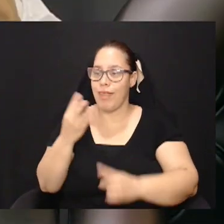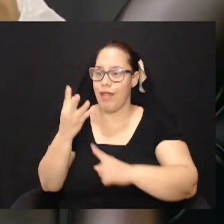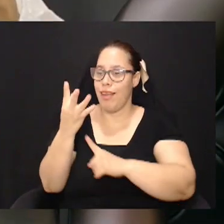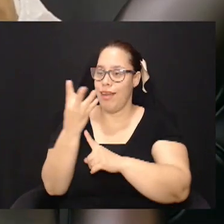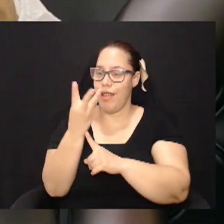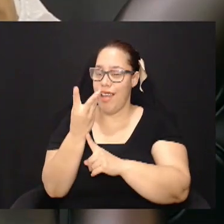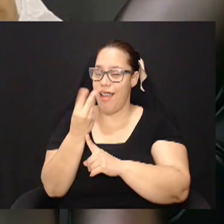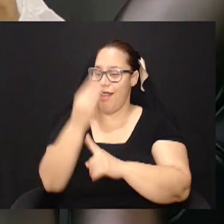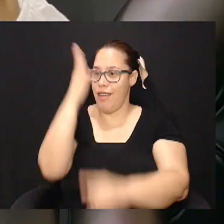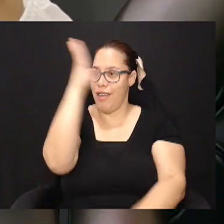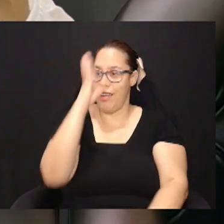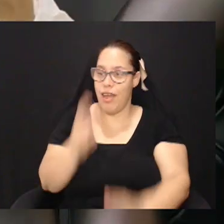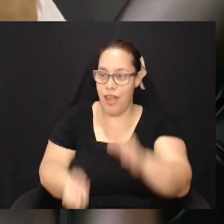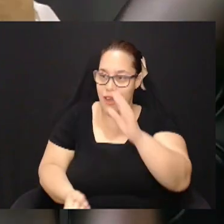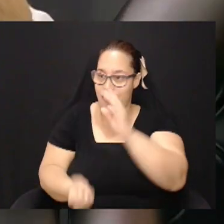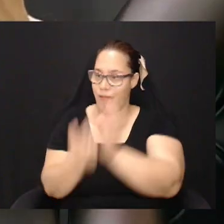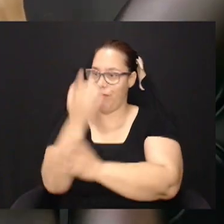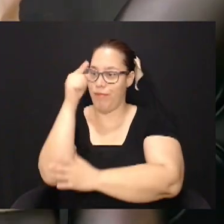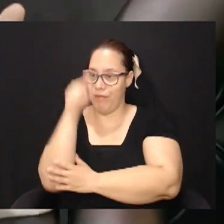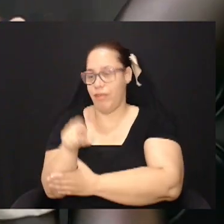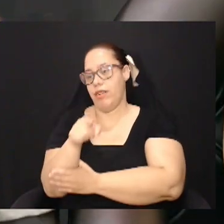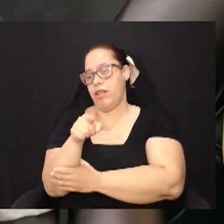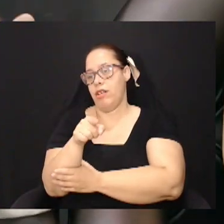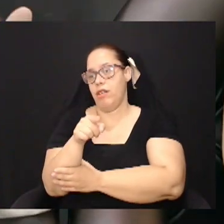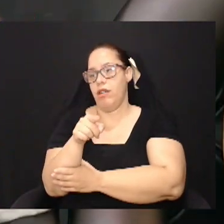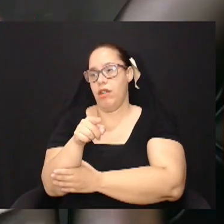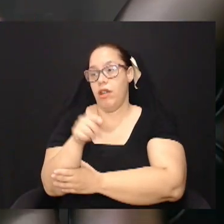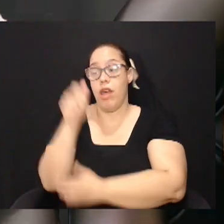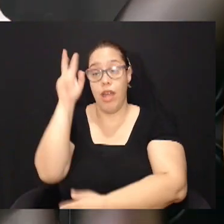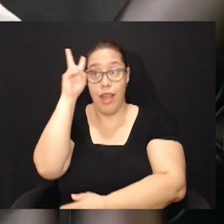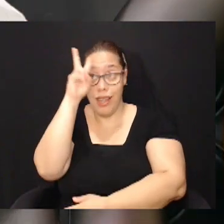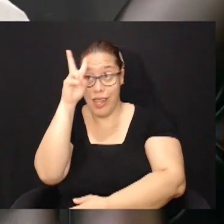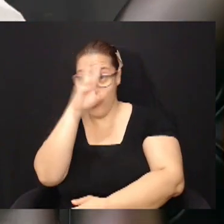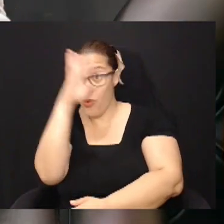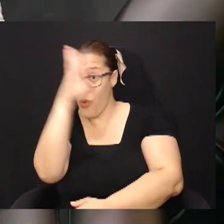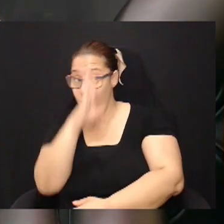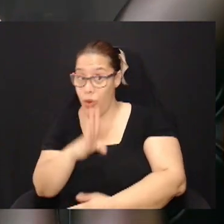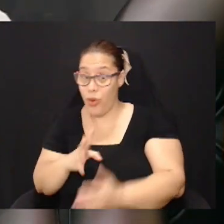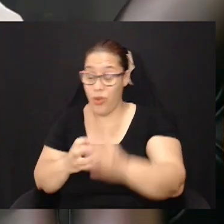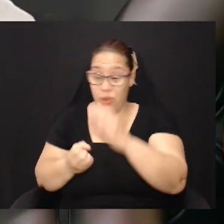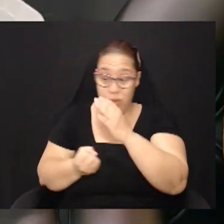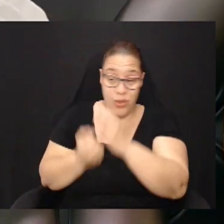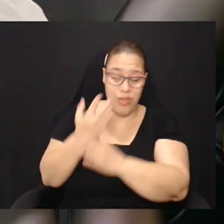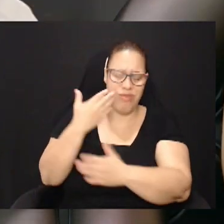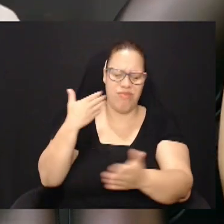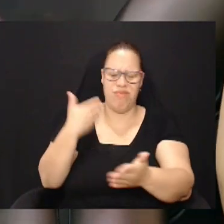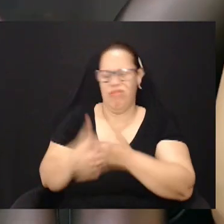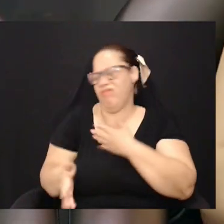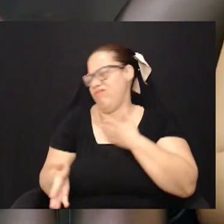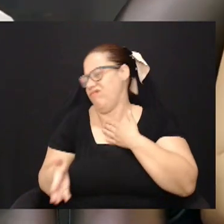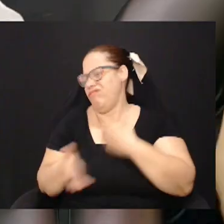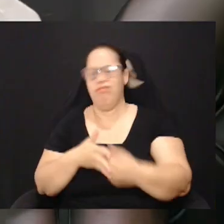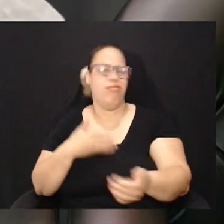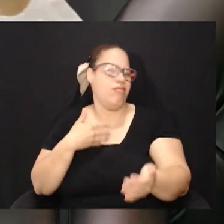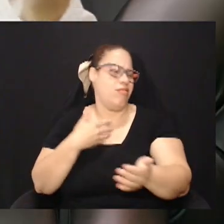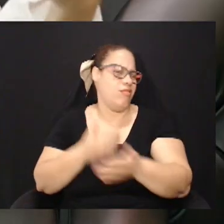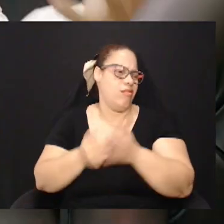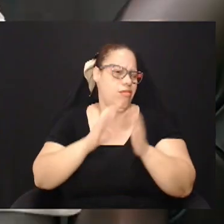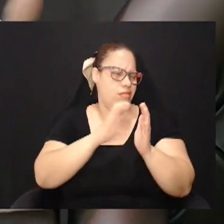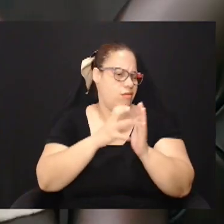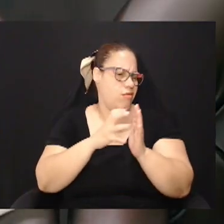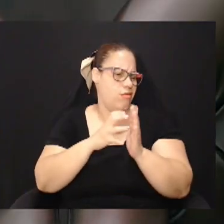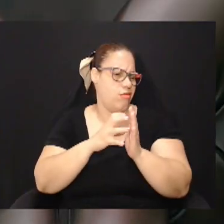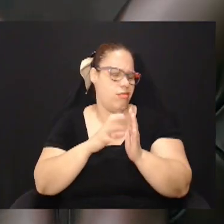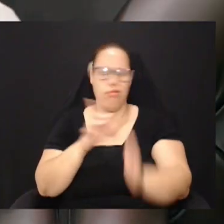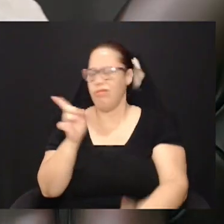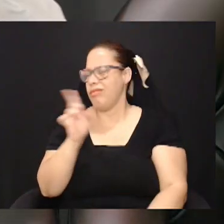aparecer, para essa história brasileira aparecer, independente de partido, de